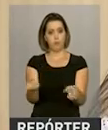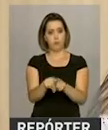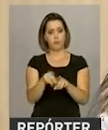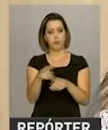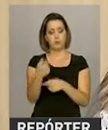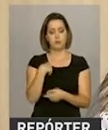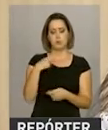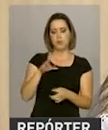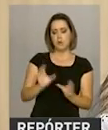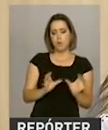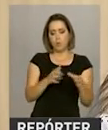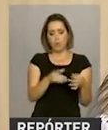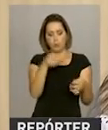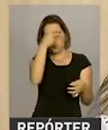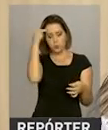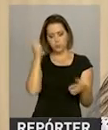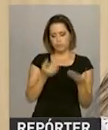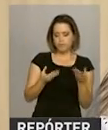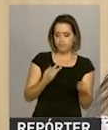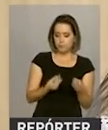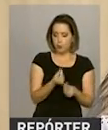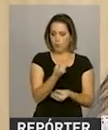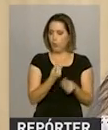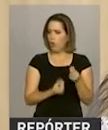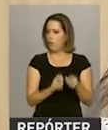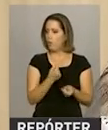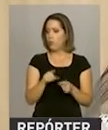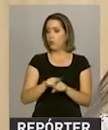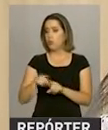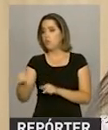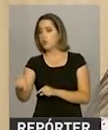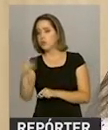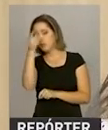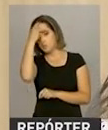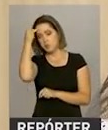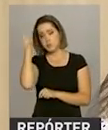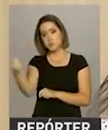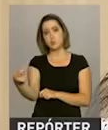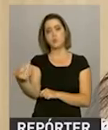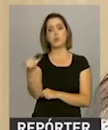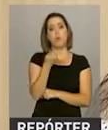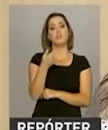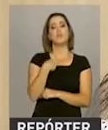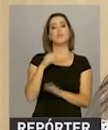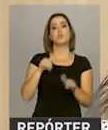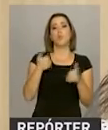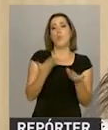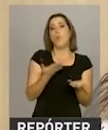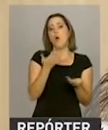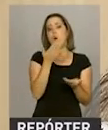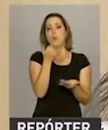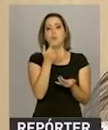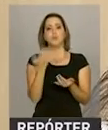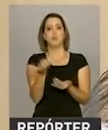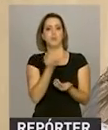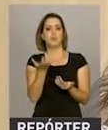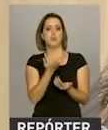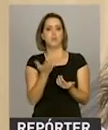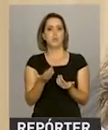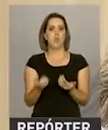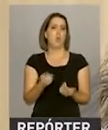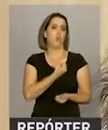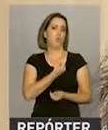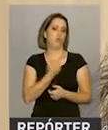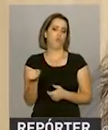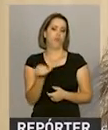custos e os consumidores também trazem as demandas, né, de que tipo de alimento, né,